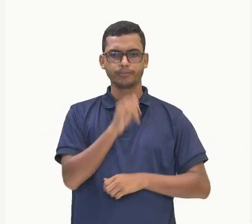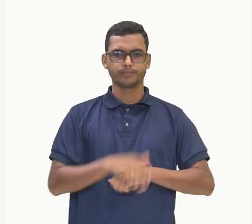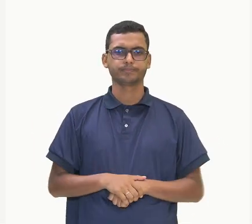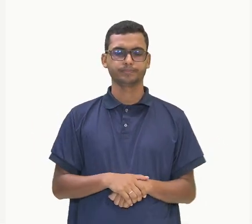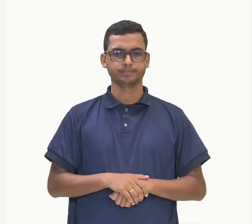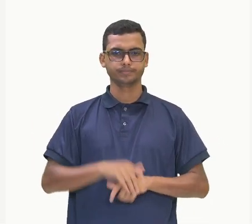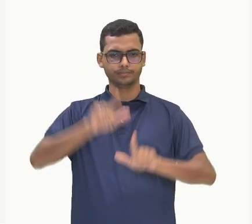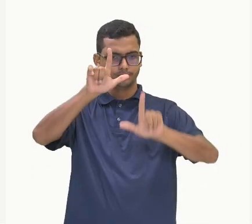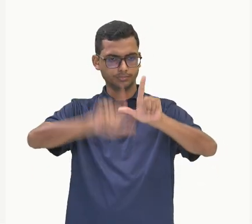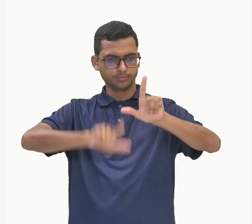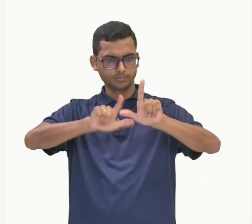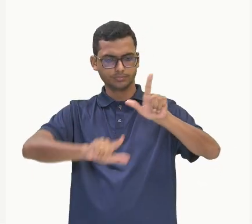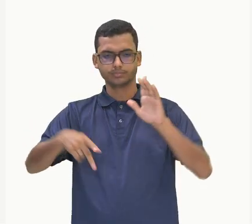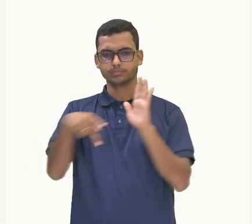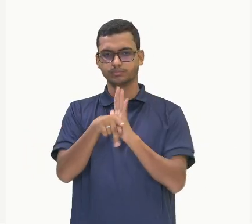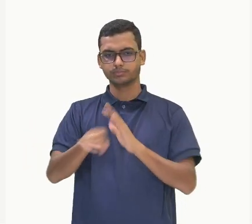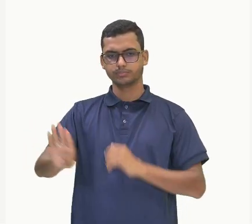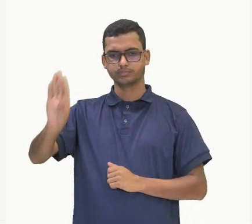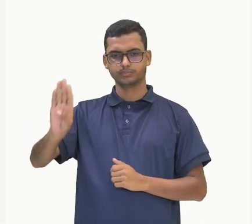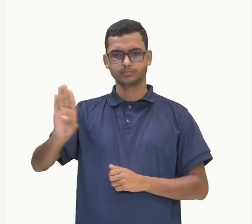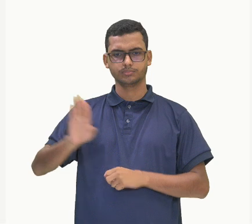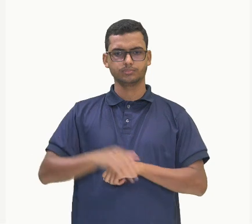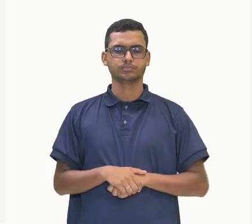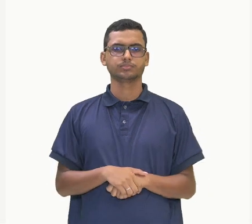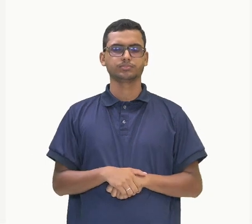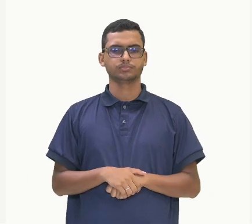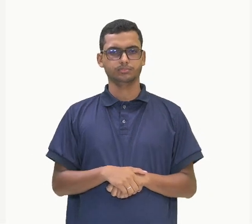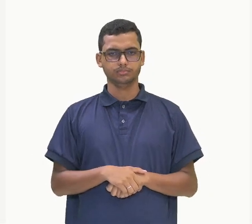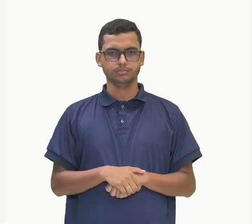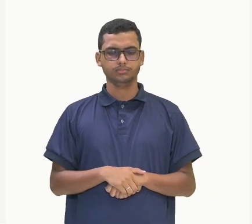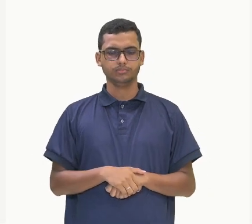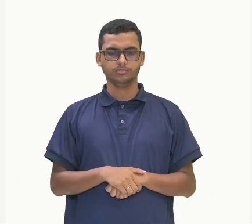letra B, que é